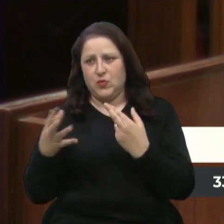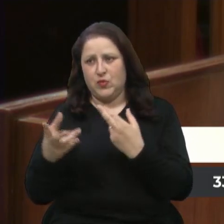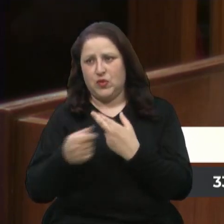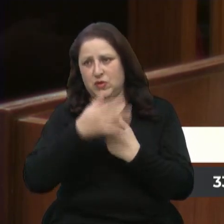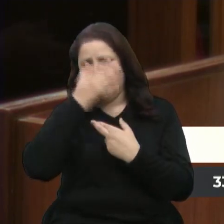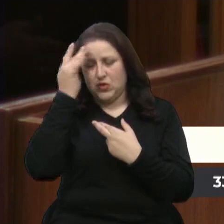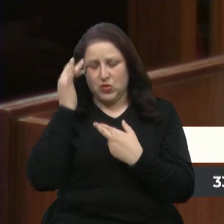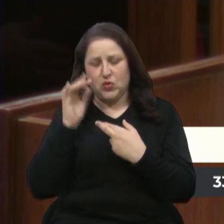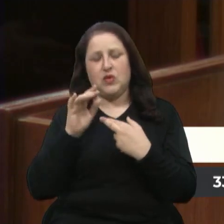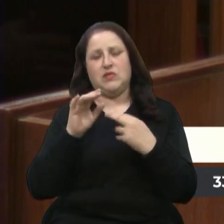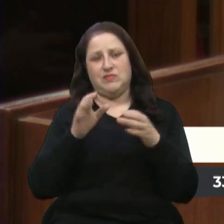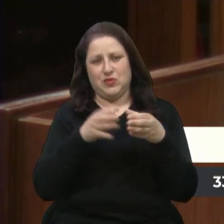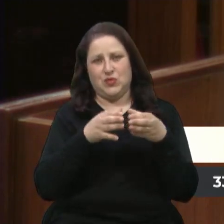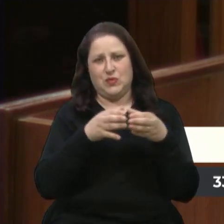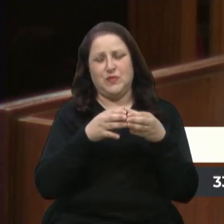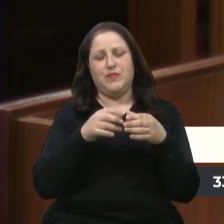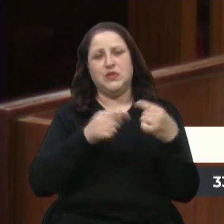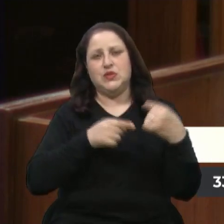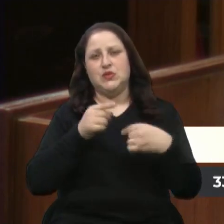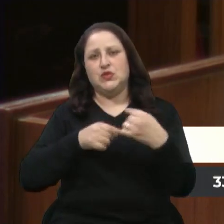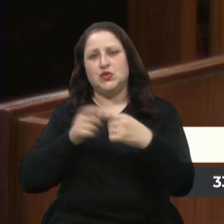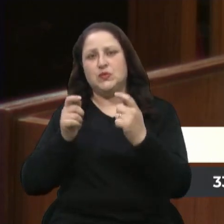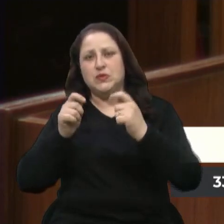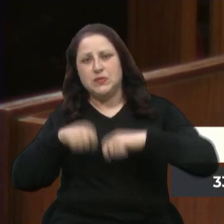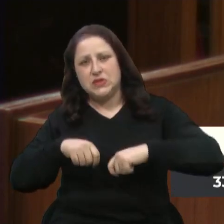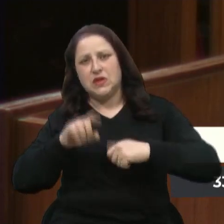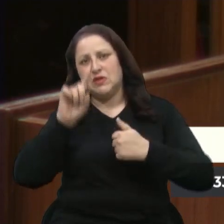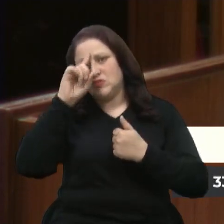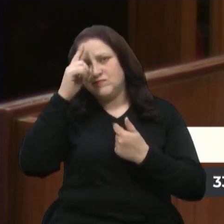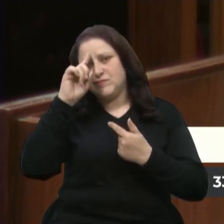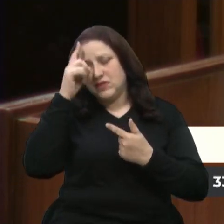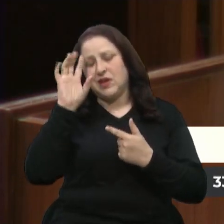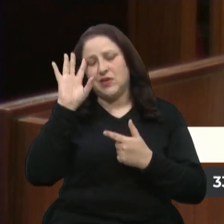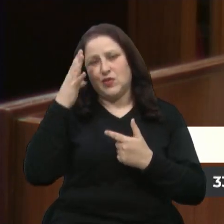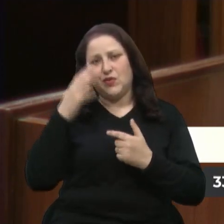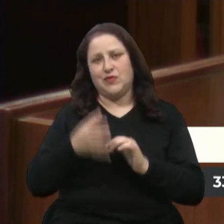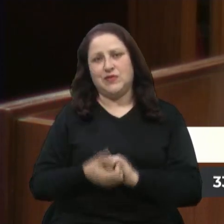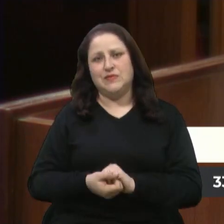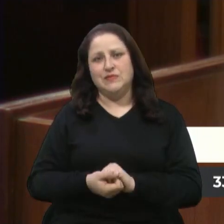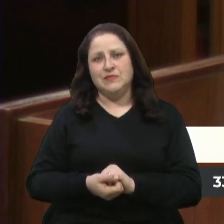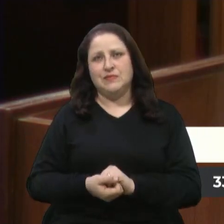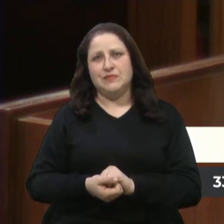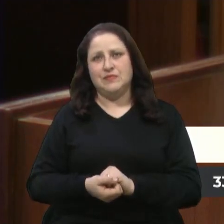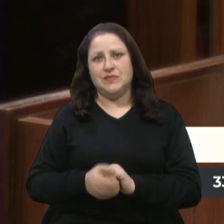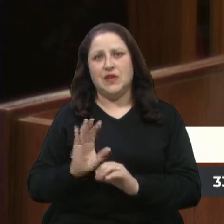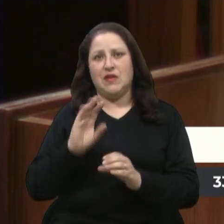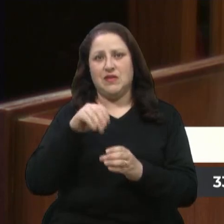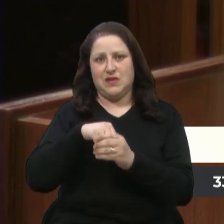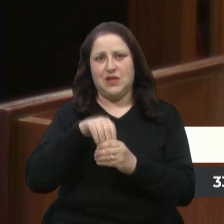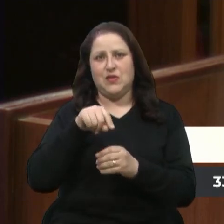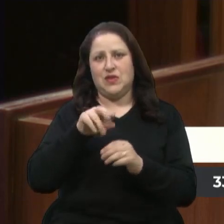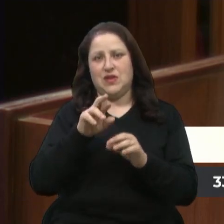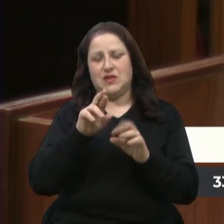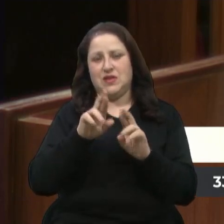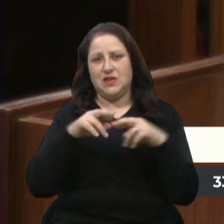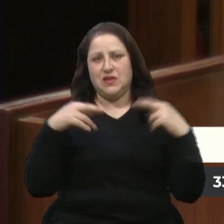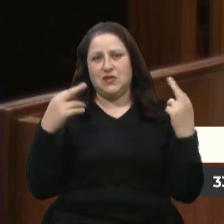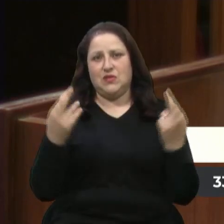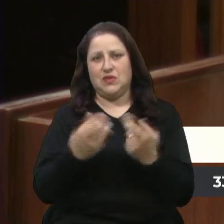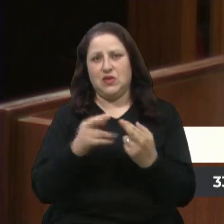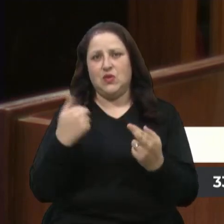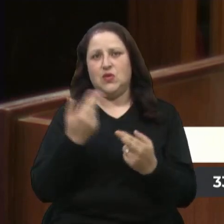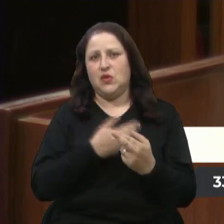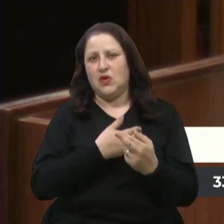foi discutido algumas possibilidades, algumas soluções, e dentro desta reunião,